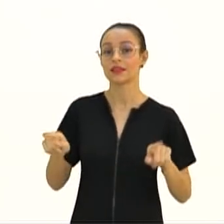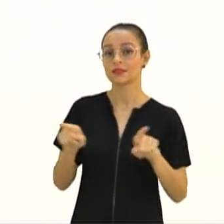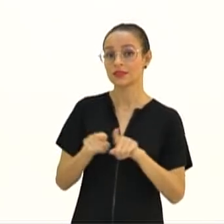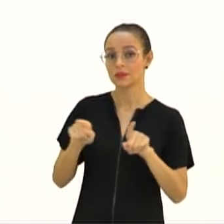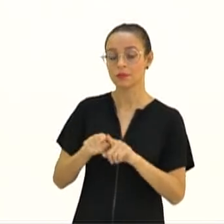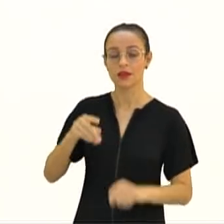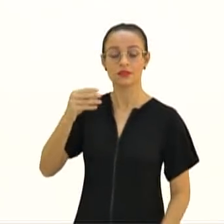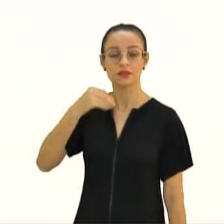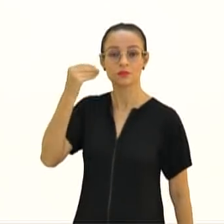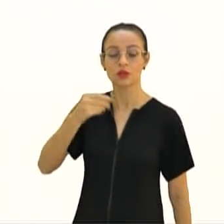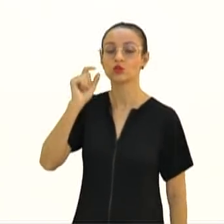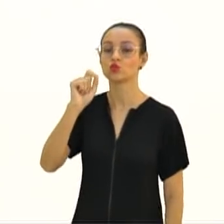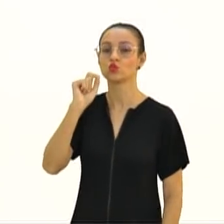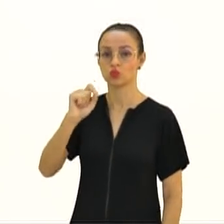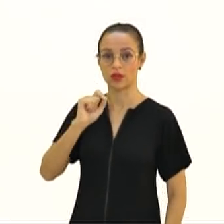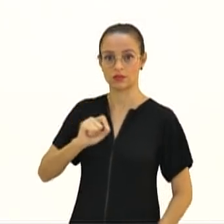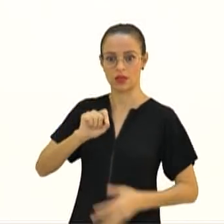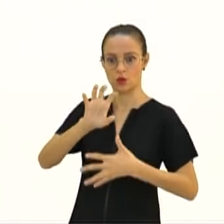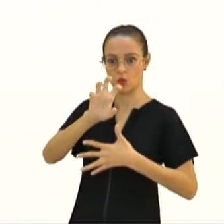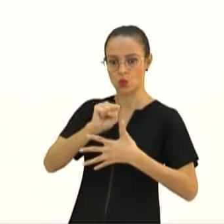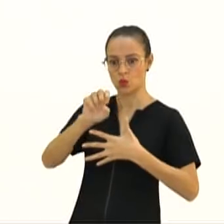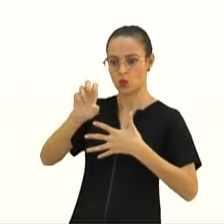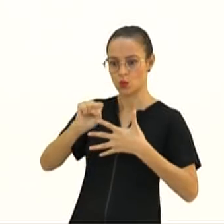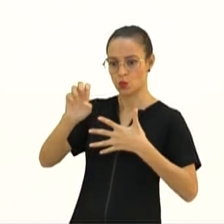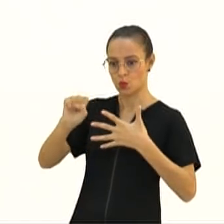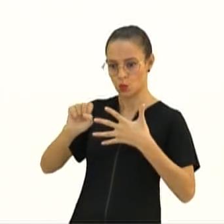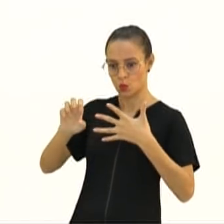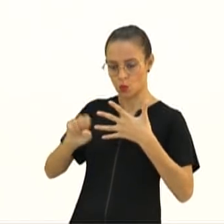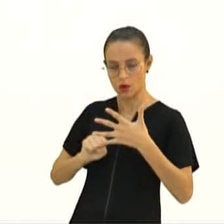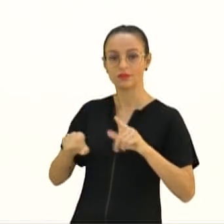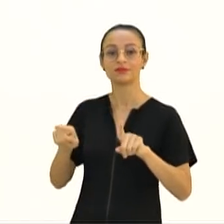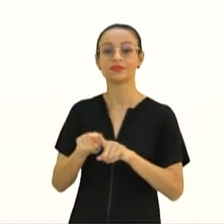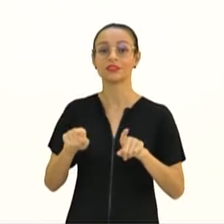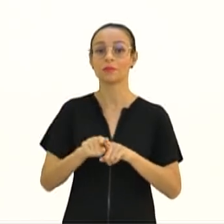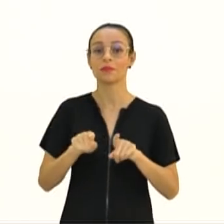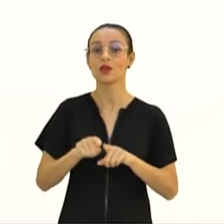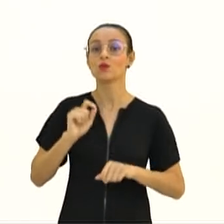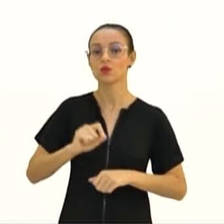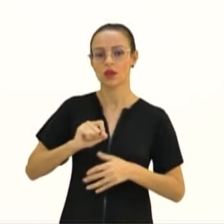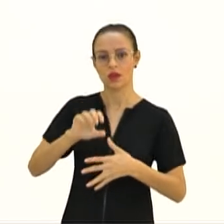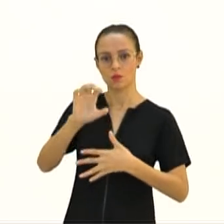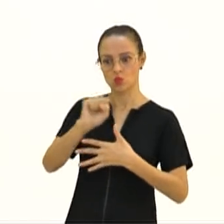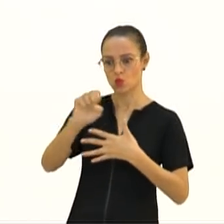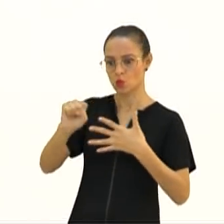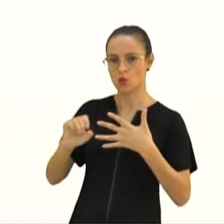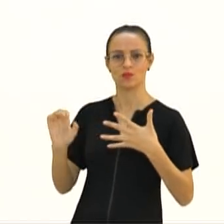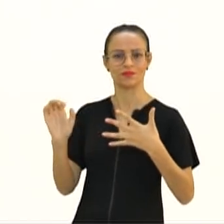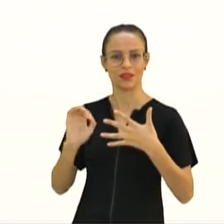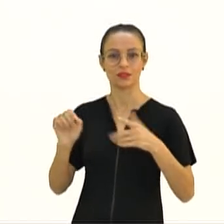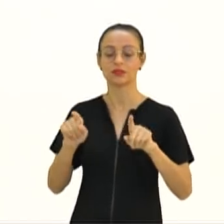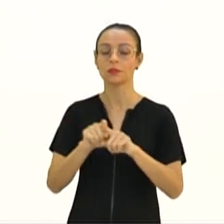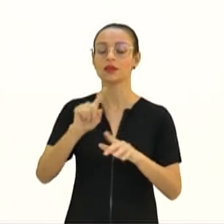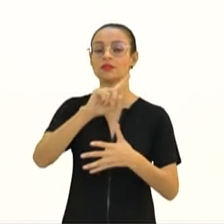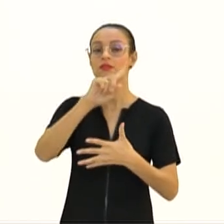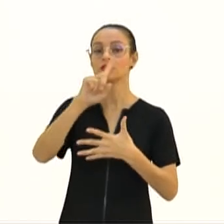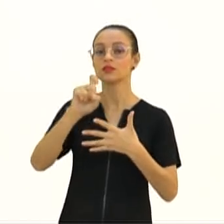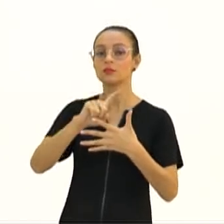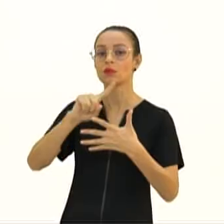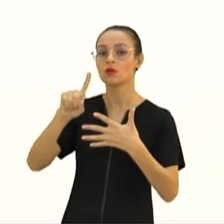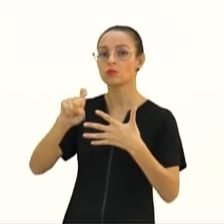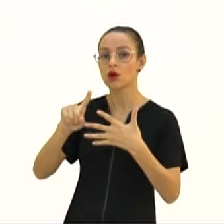e o experimento de Miller, que tenta comprovar isso. A hipótese autotrófica e também uma hipótese especial chamada